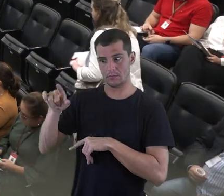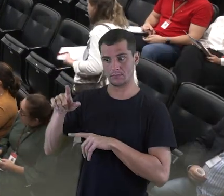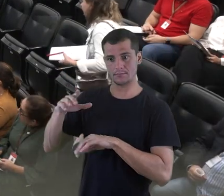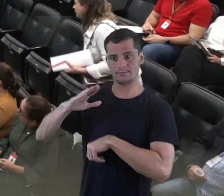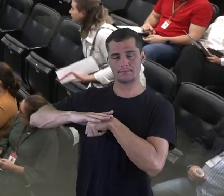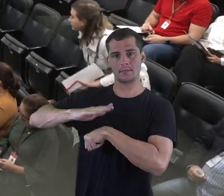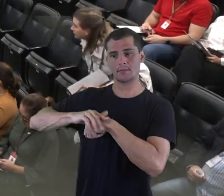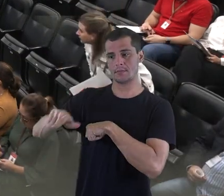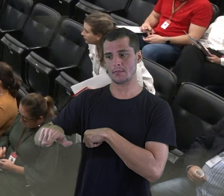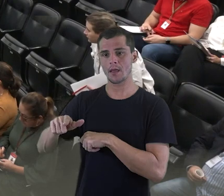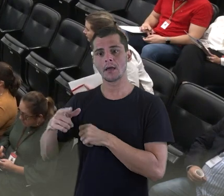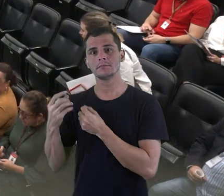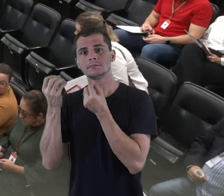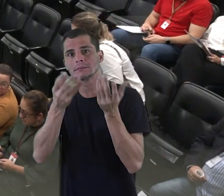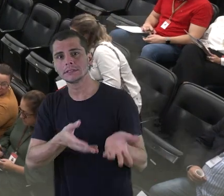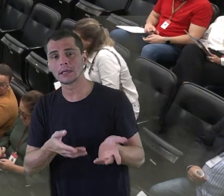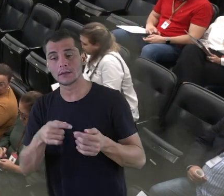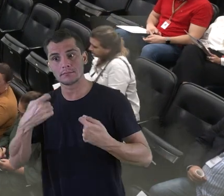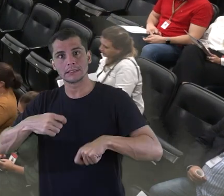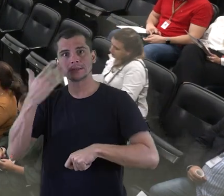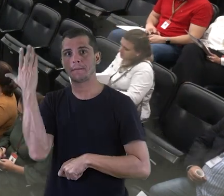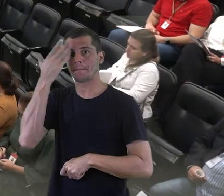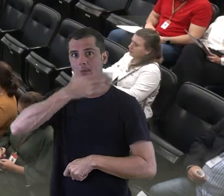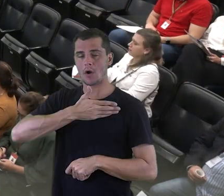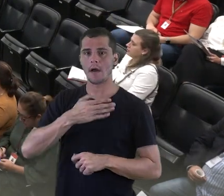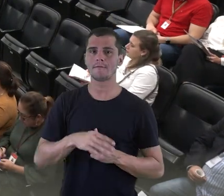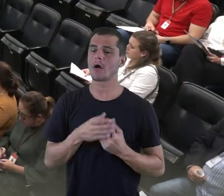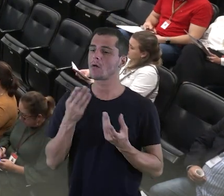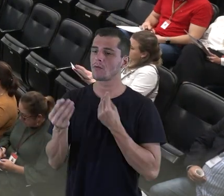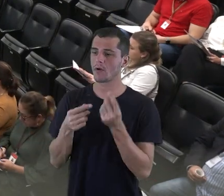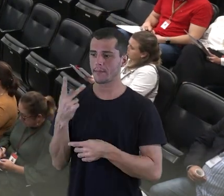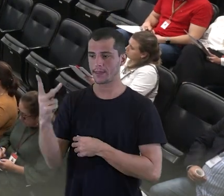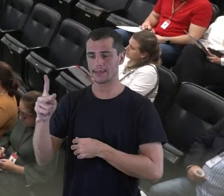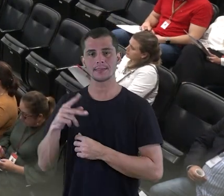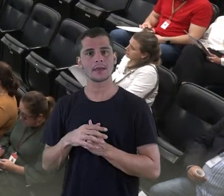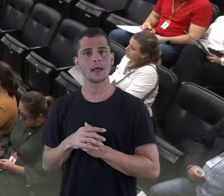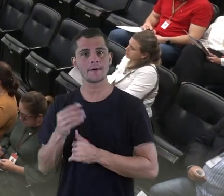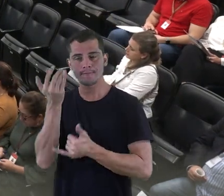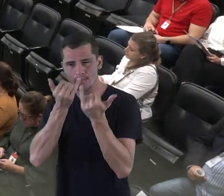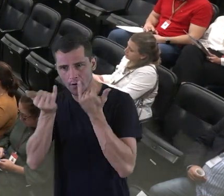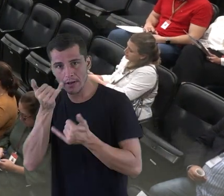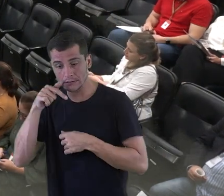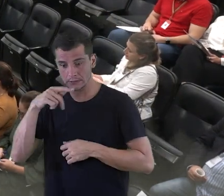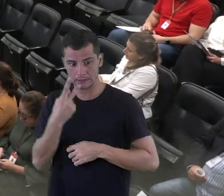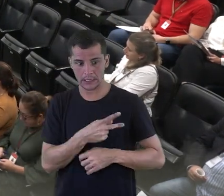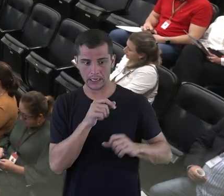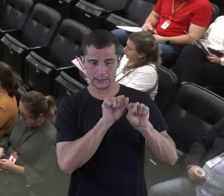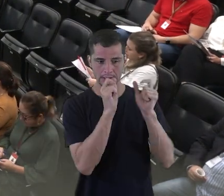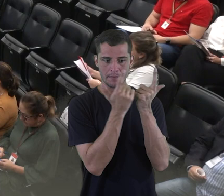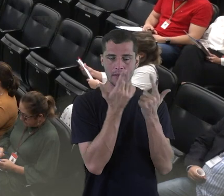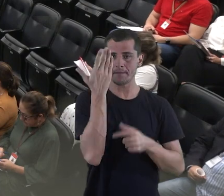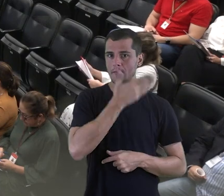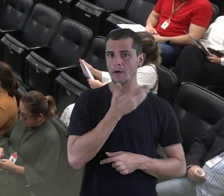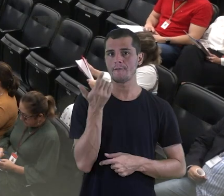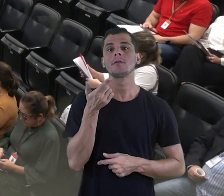que esse dado não passou por mim pelo meu gabinete pela minha unidade pelo meu departamento